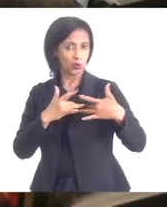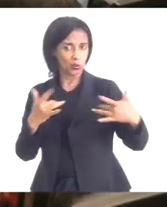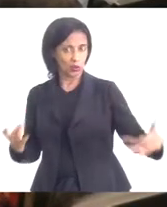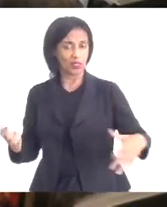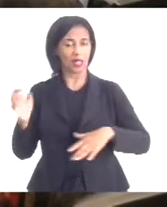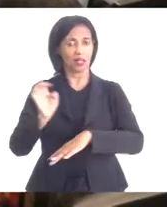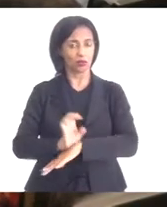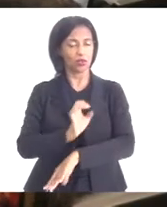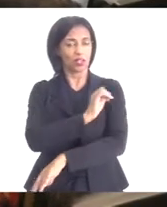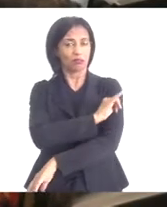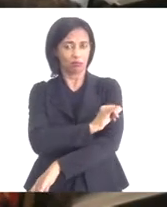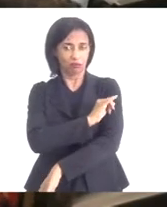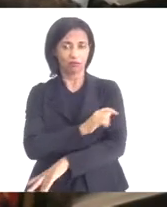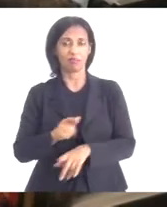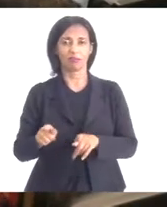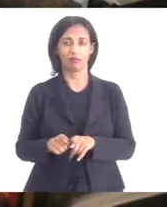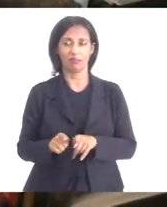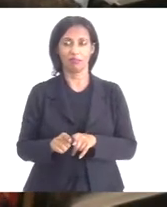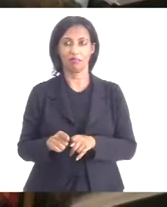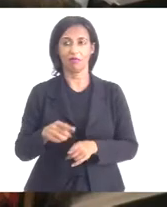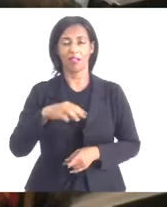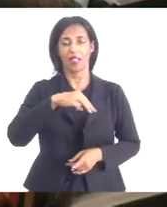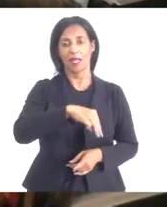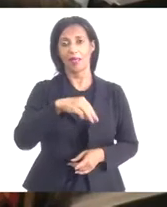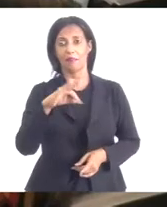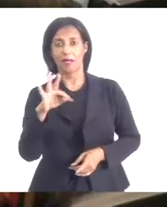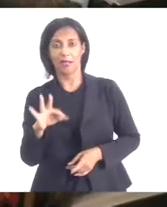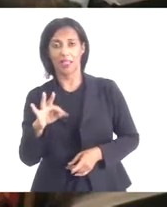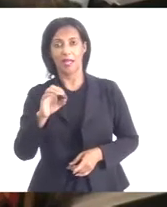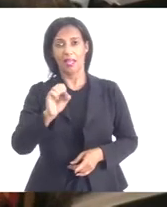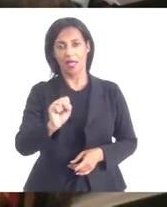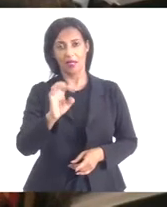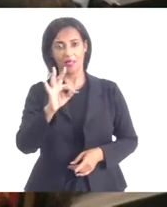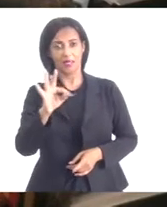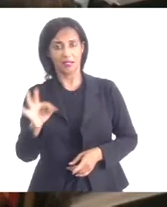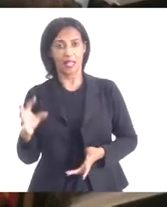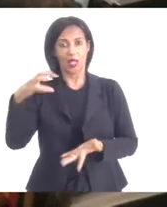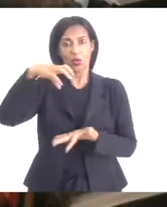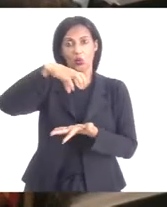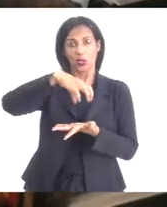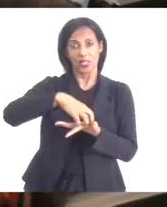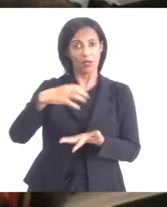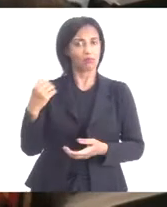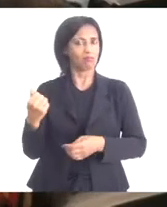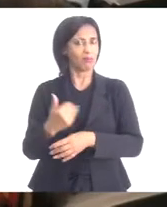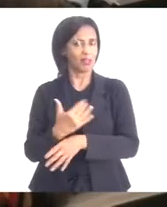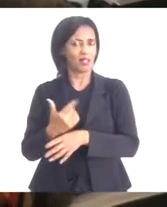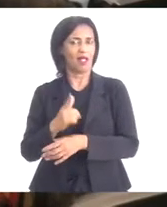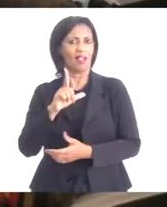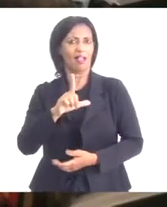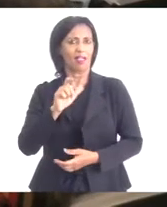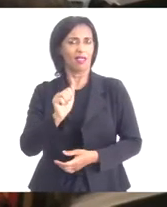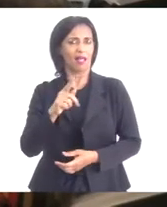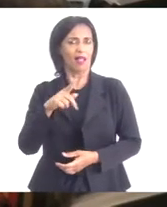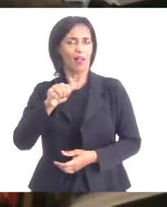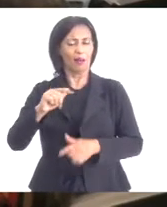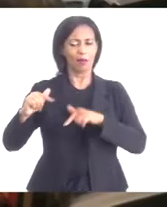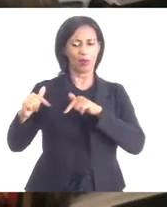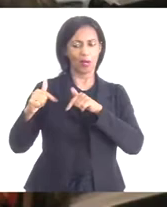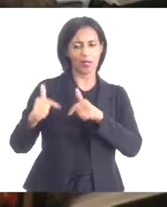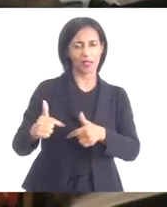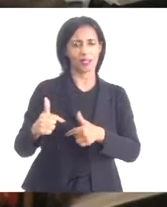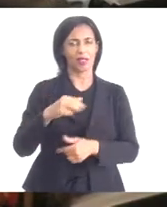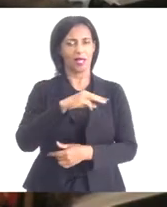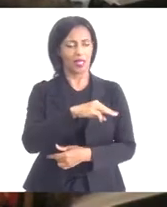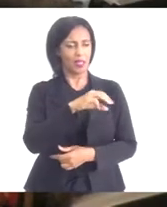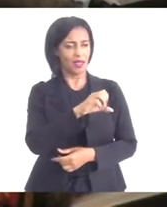lançada no estado do Rio de Janeiro pelo menos MTS p o centro da cidade na Lapa numa ação conjunta